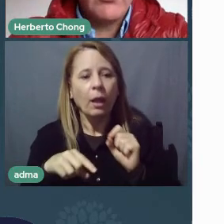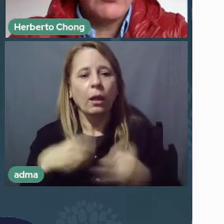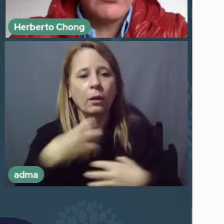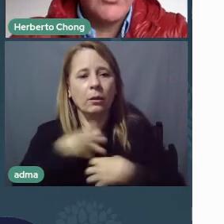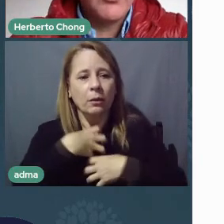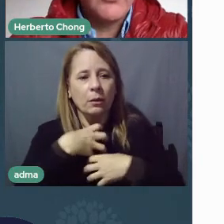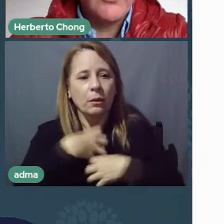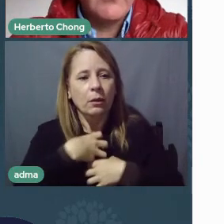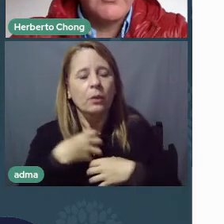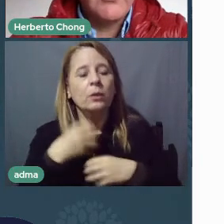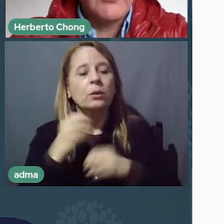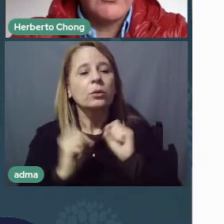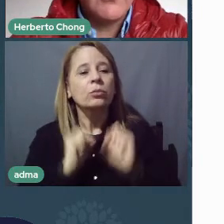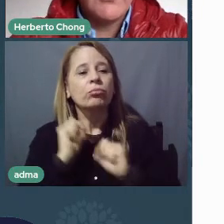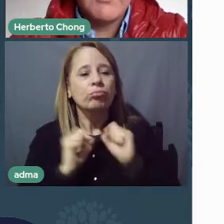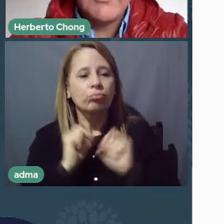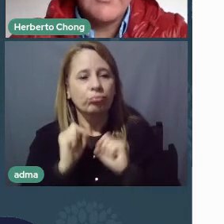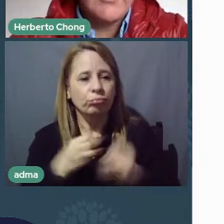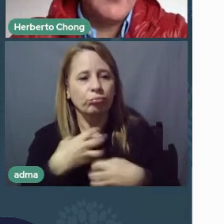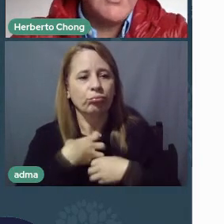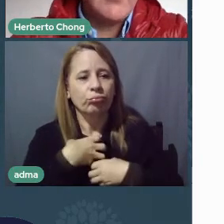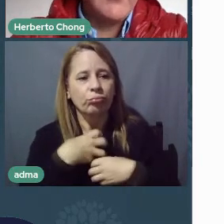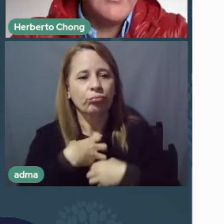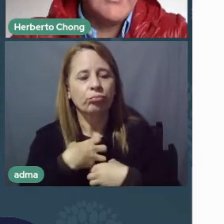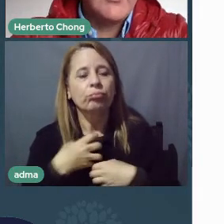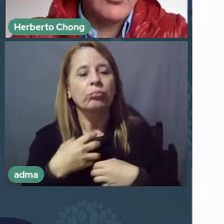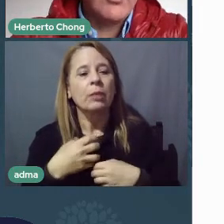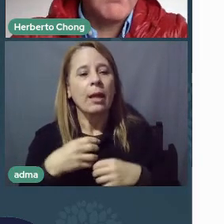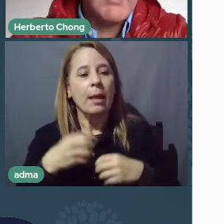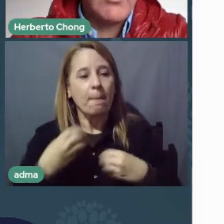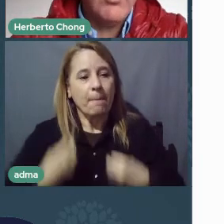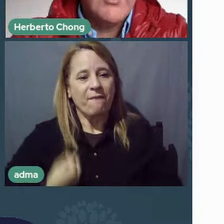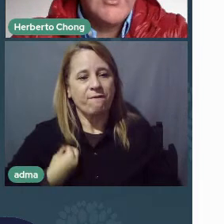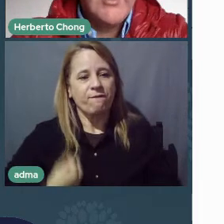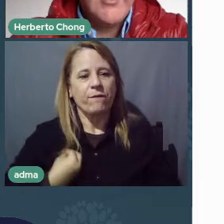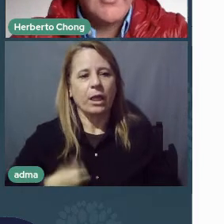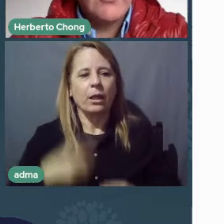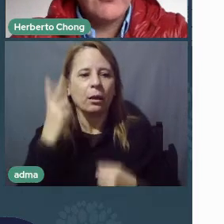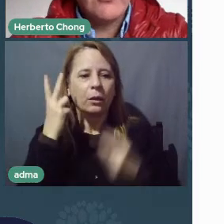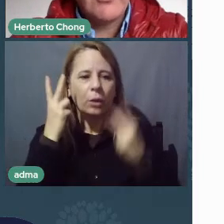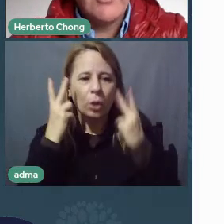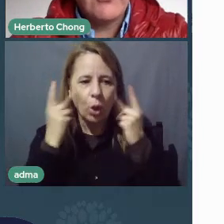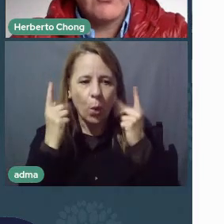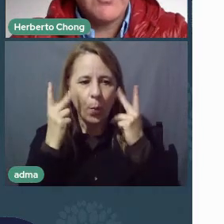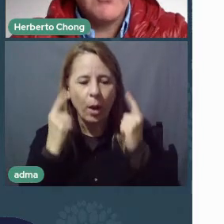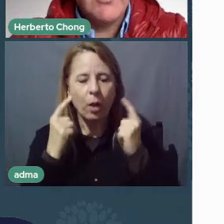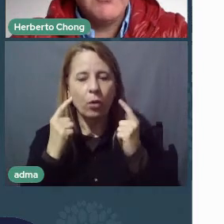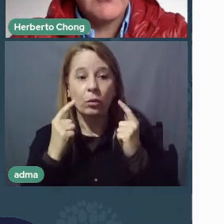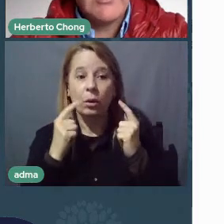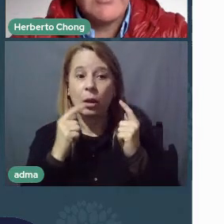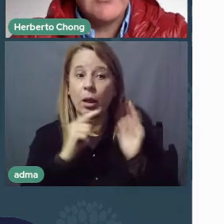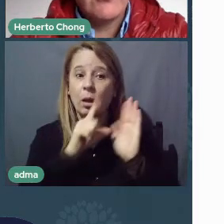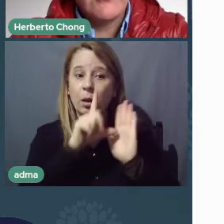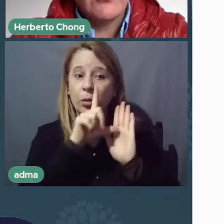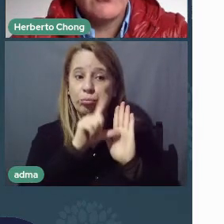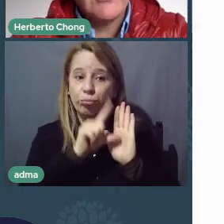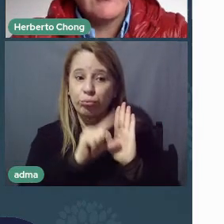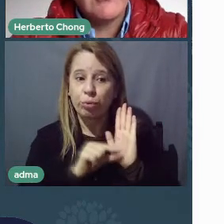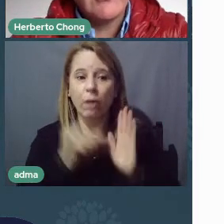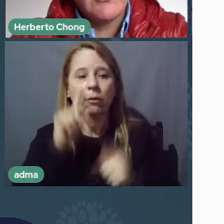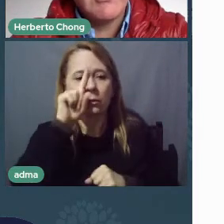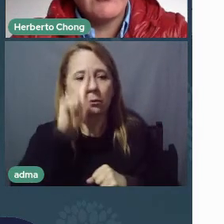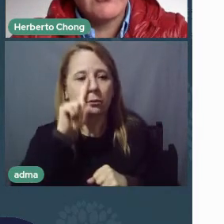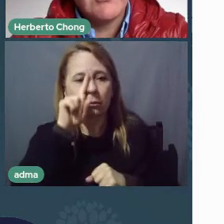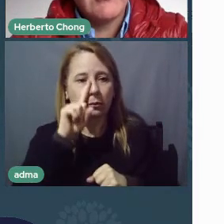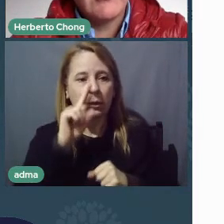ter o melhor controle possível desses sintomas e manter a minha vida normal. E reduzir o risco para minimizar o risco de